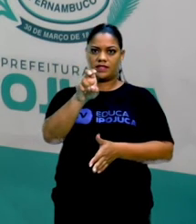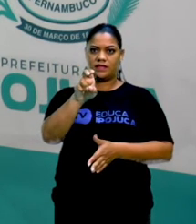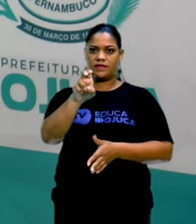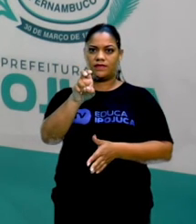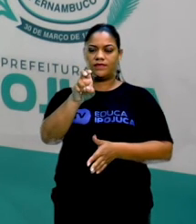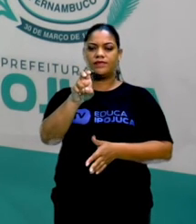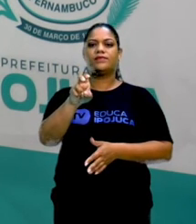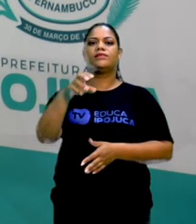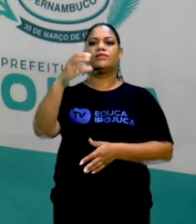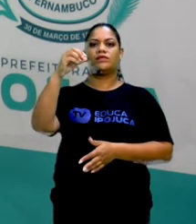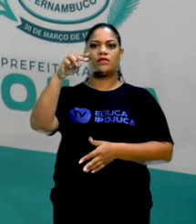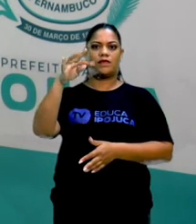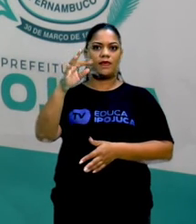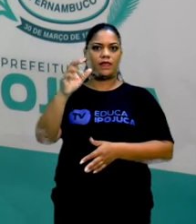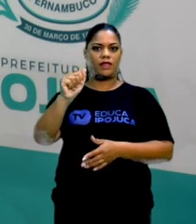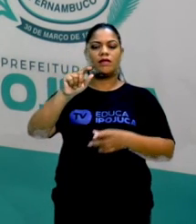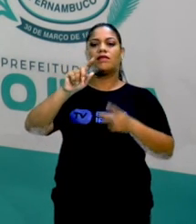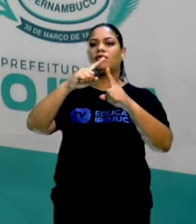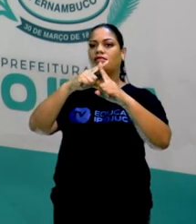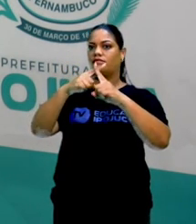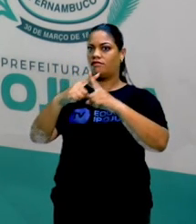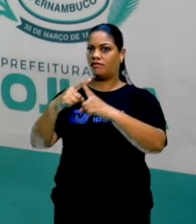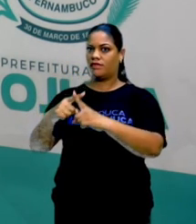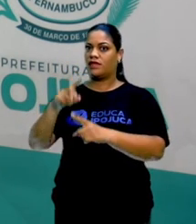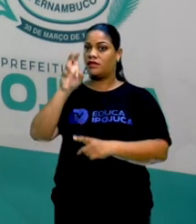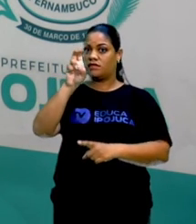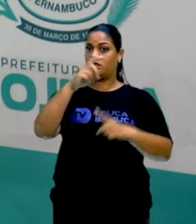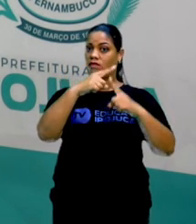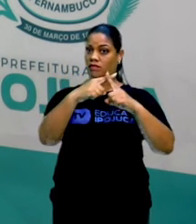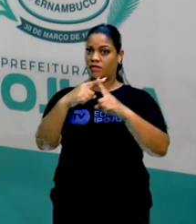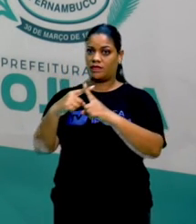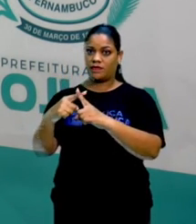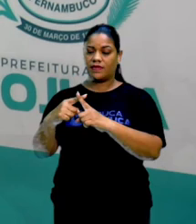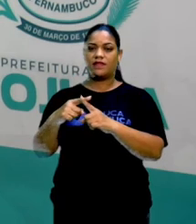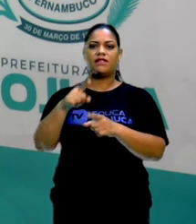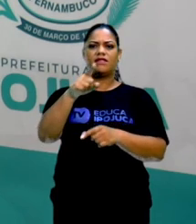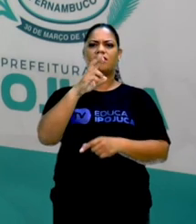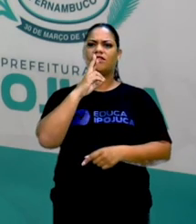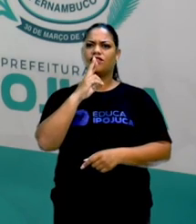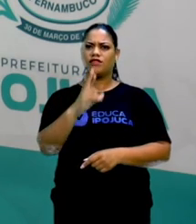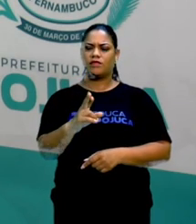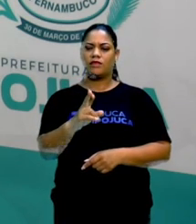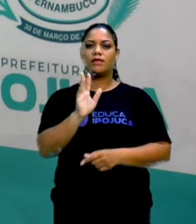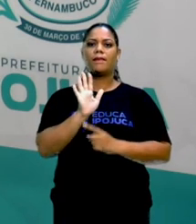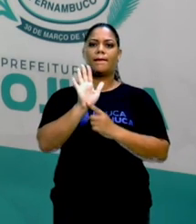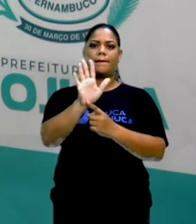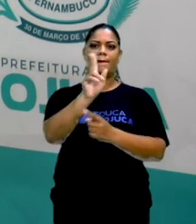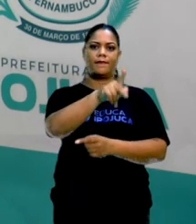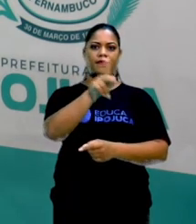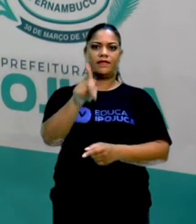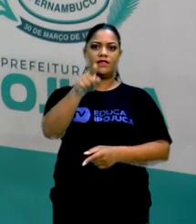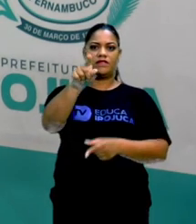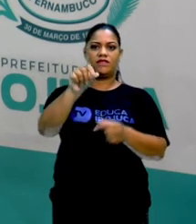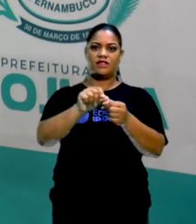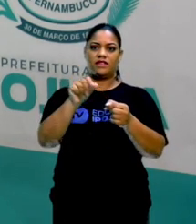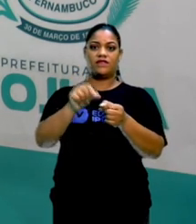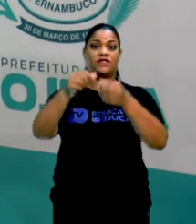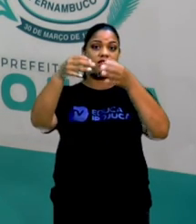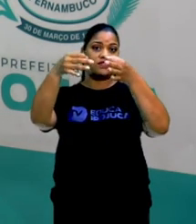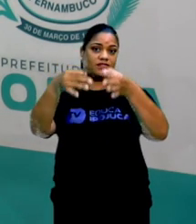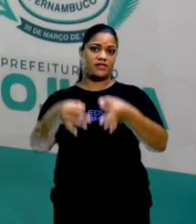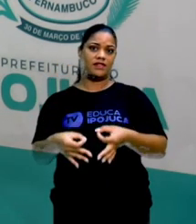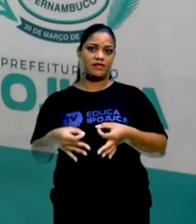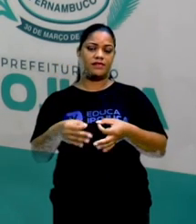5 continhas de multiplicação e tente responder. E veja com a sua professora se você